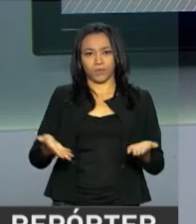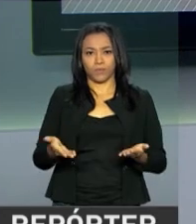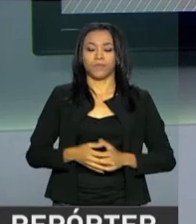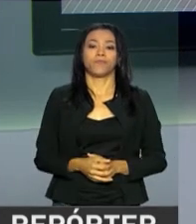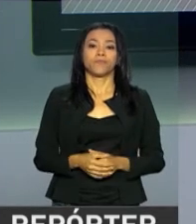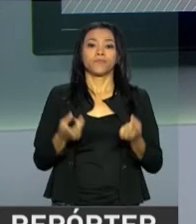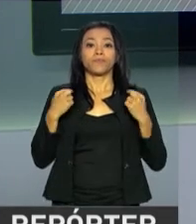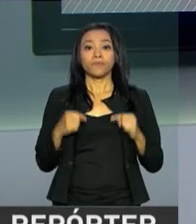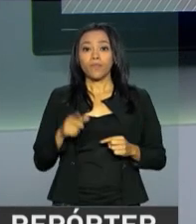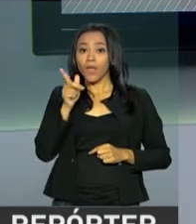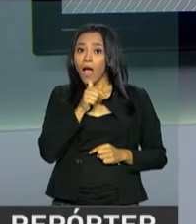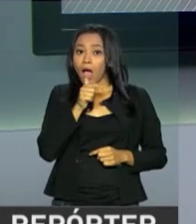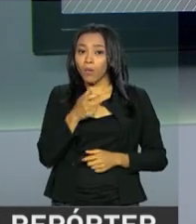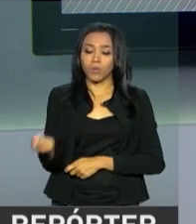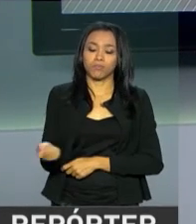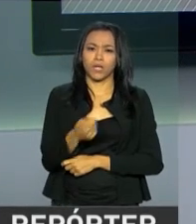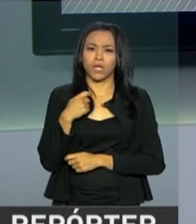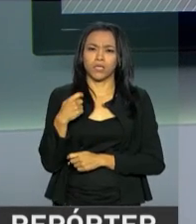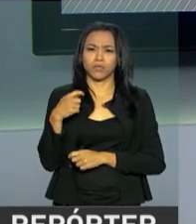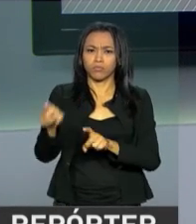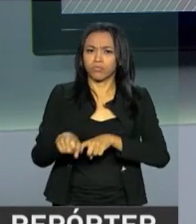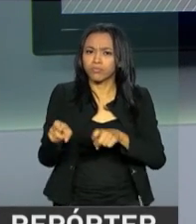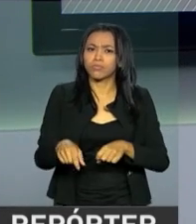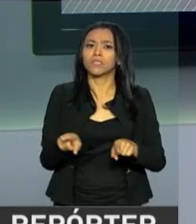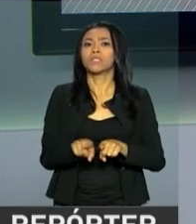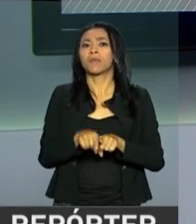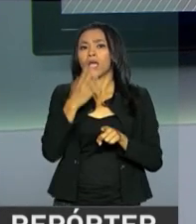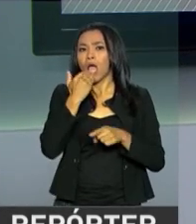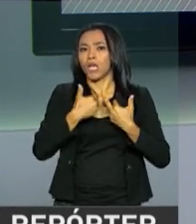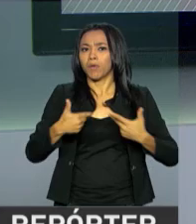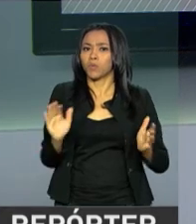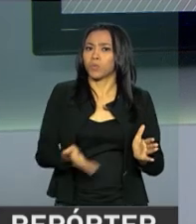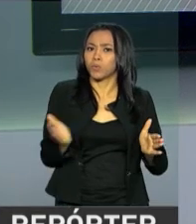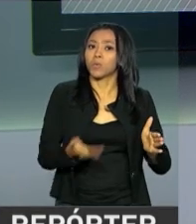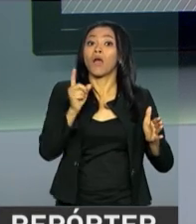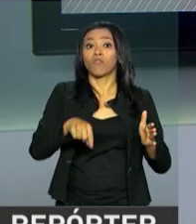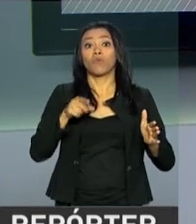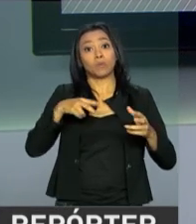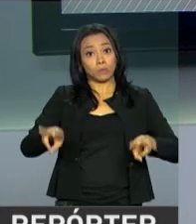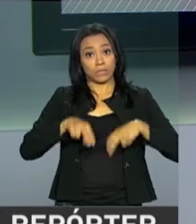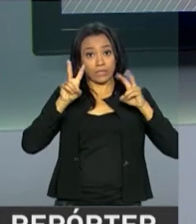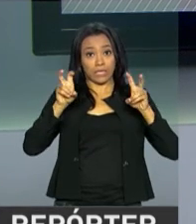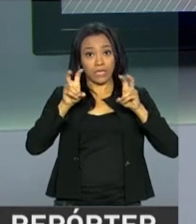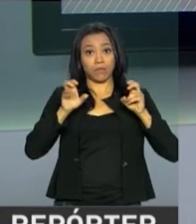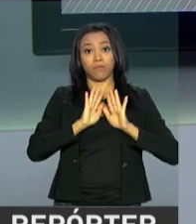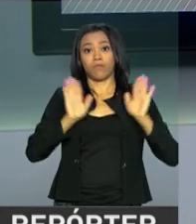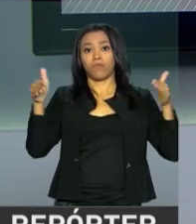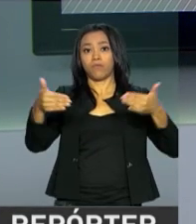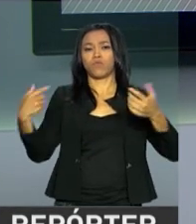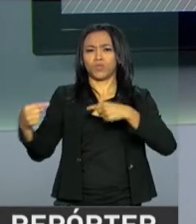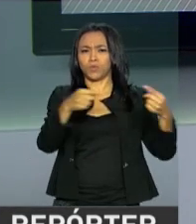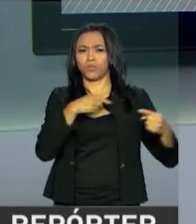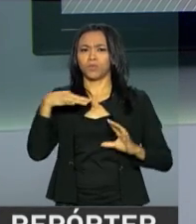água para a agricultura e produção de alimentos o tema foi debatido no fórum mundial da água o maior evento do mundo